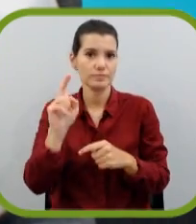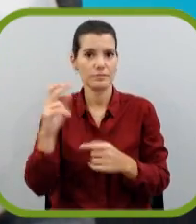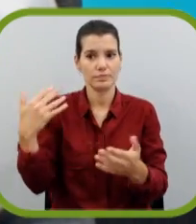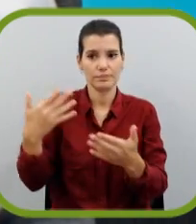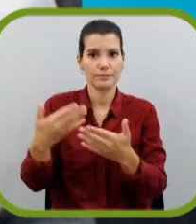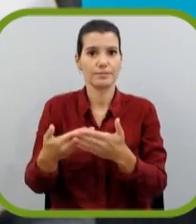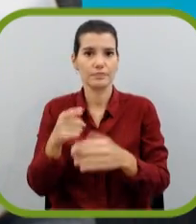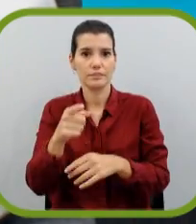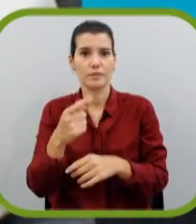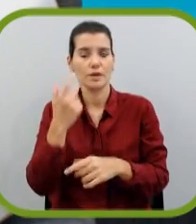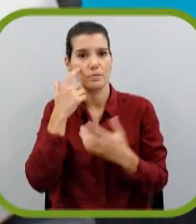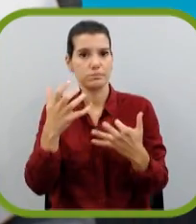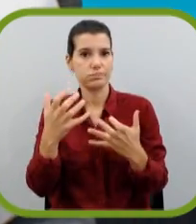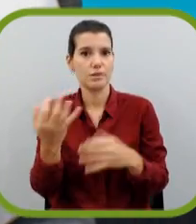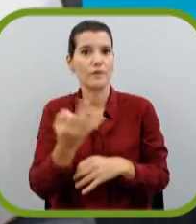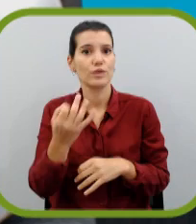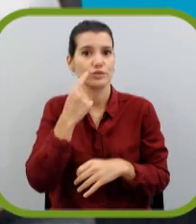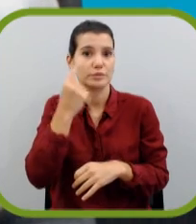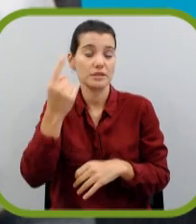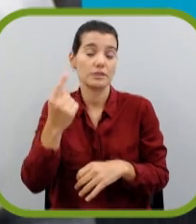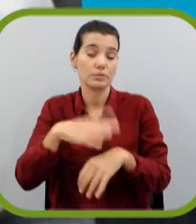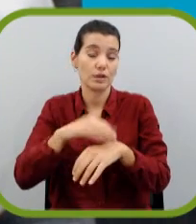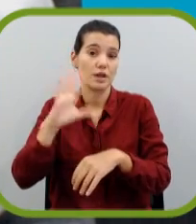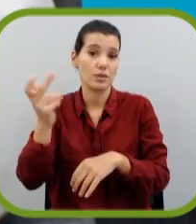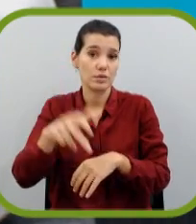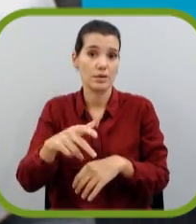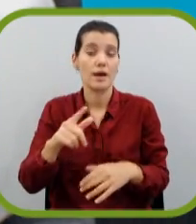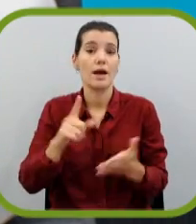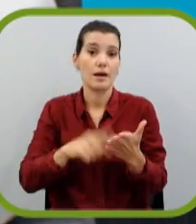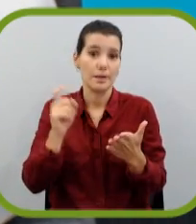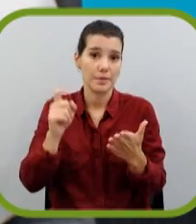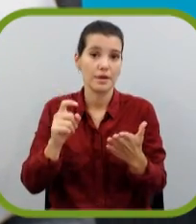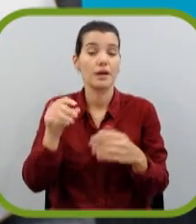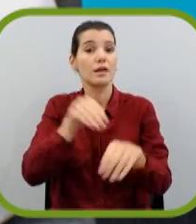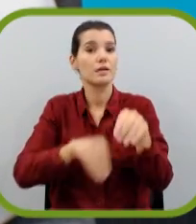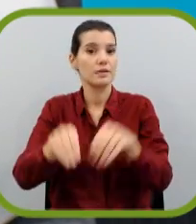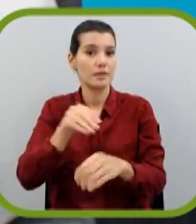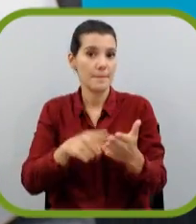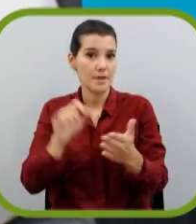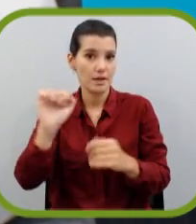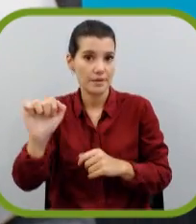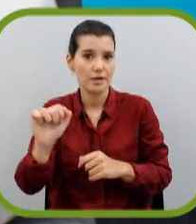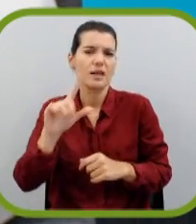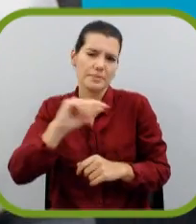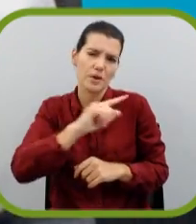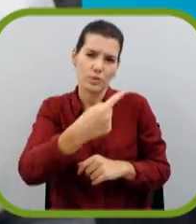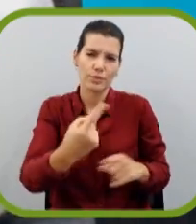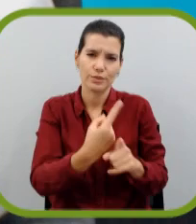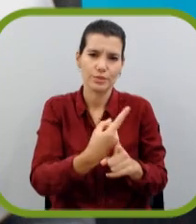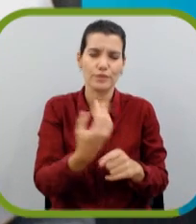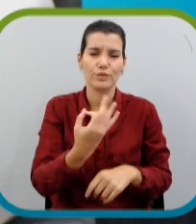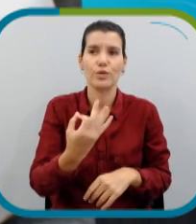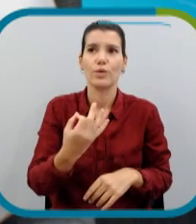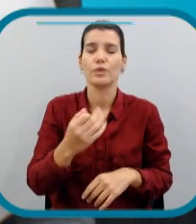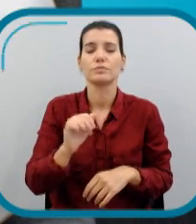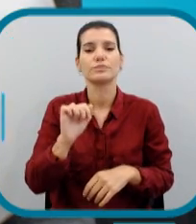nós observamos nos últimos anos muito intensamente, em particular com o que se passou nos Estados Unidos e nas eleições americanas e não